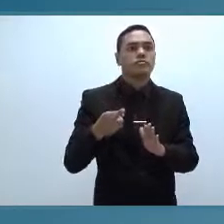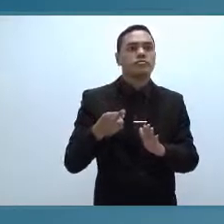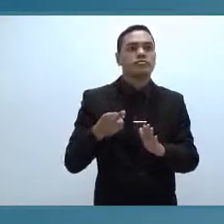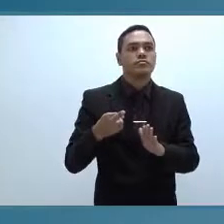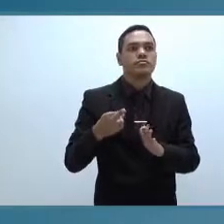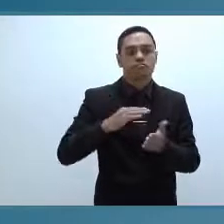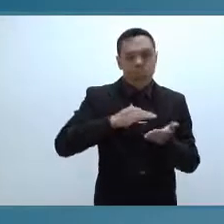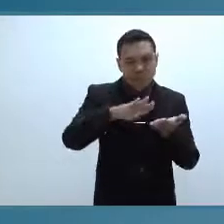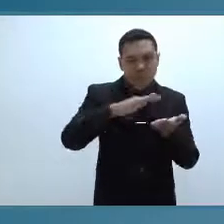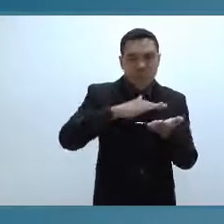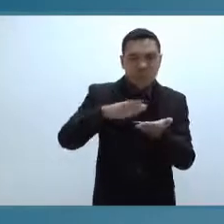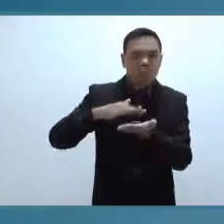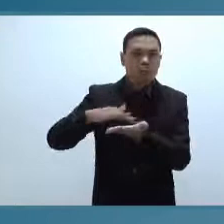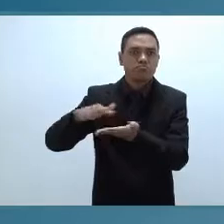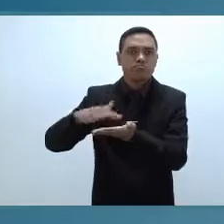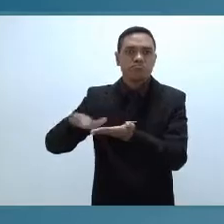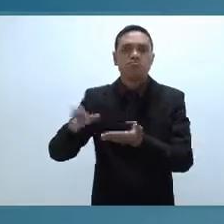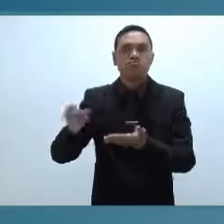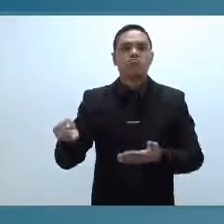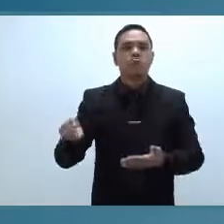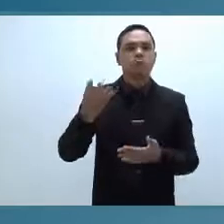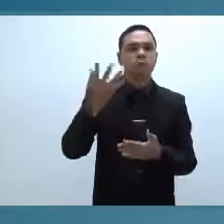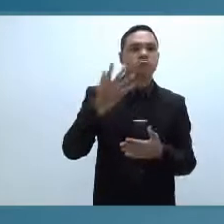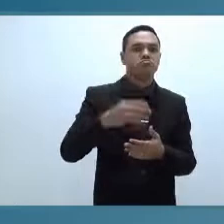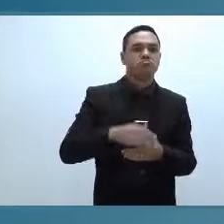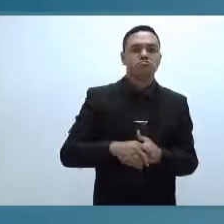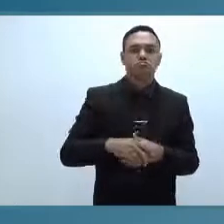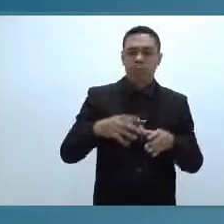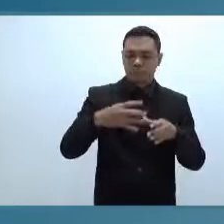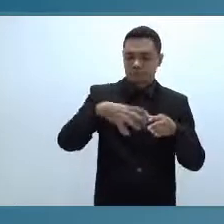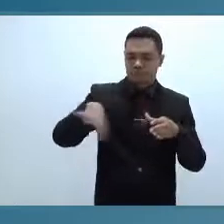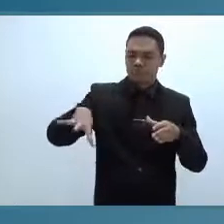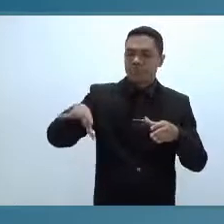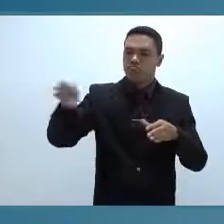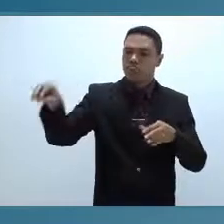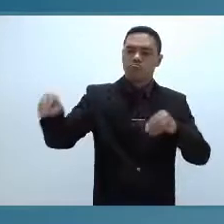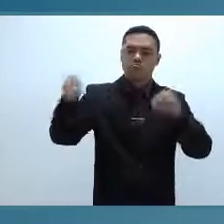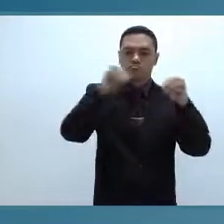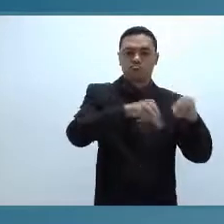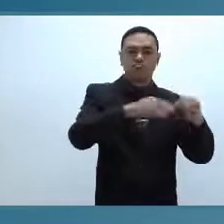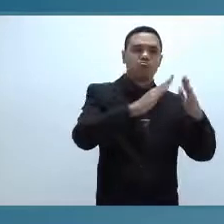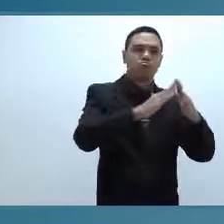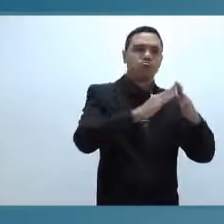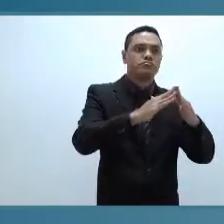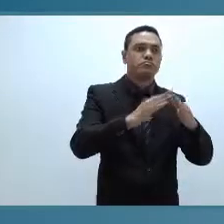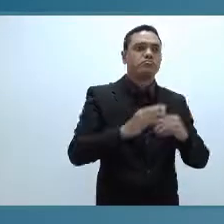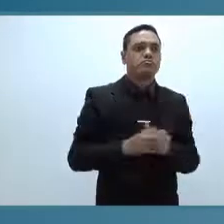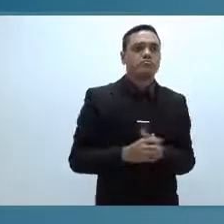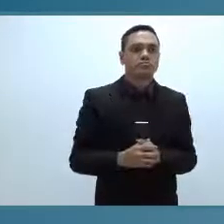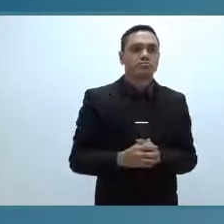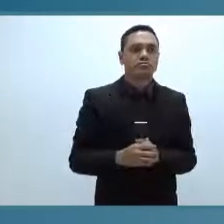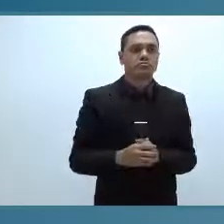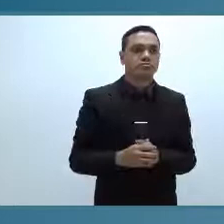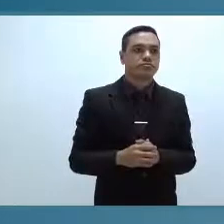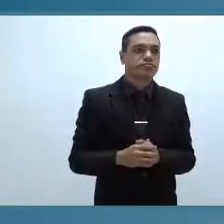né? Da residência da Copa. Eu explico para o senhor. Já passou aqui no pleno,